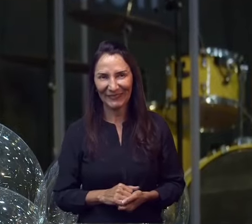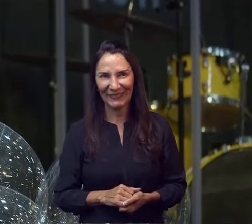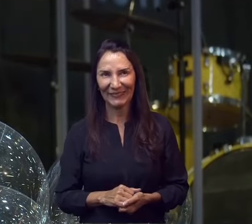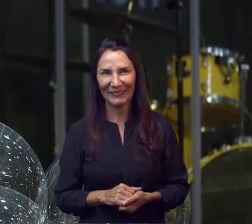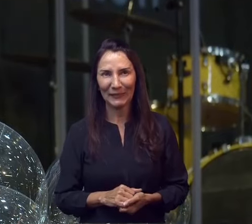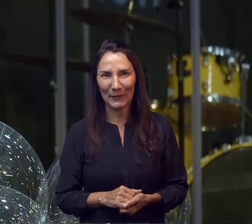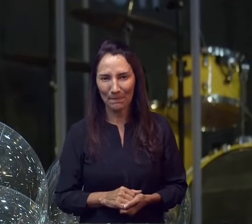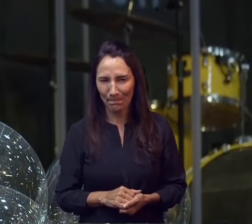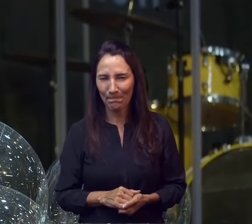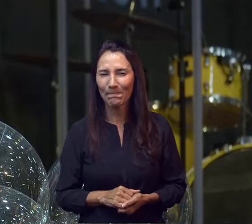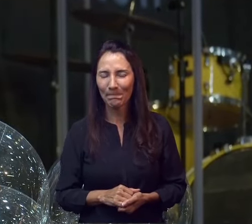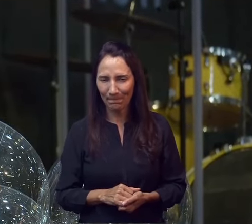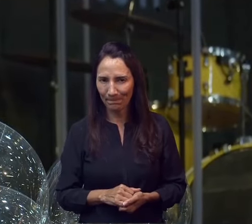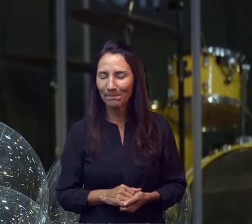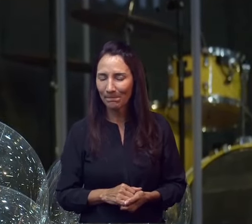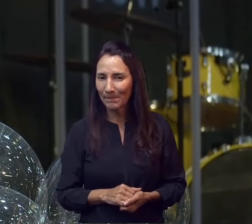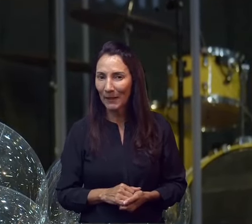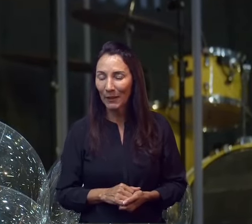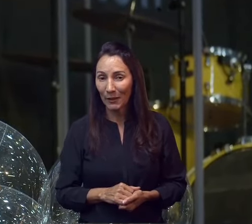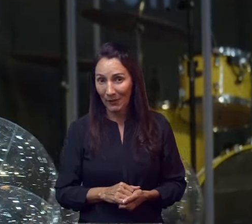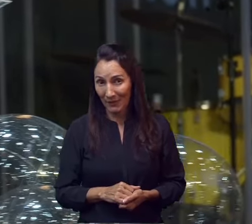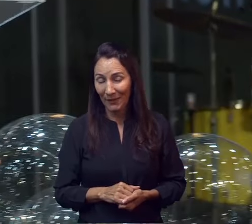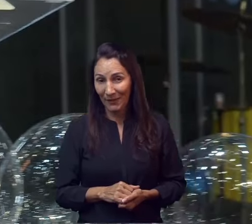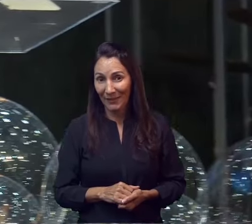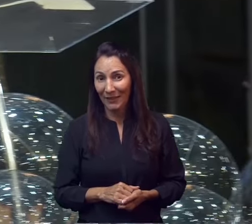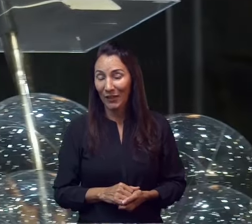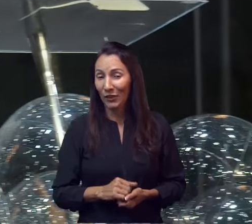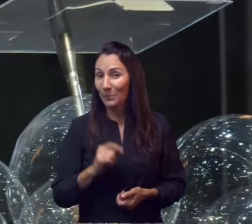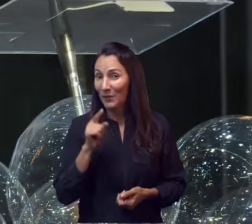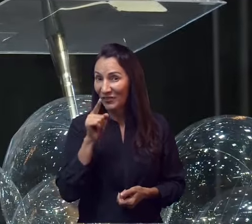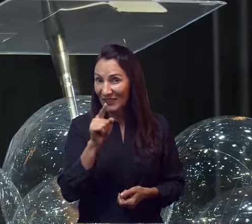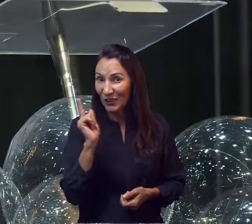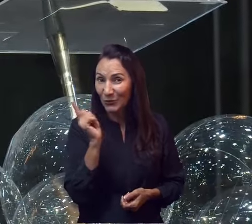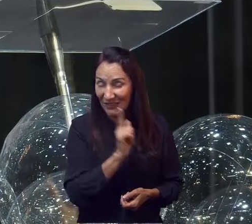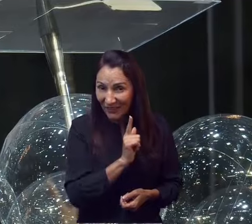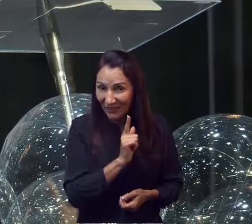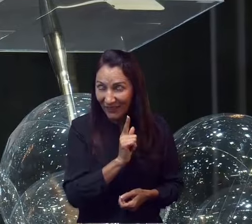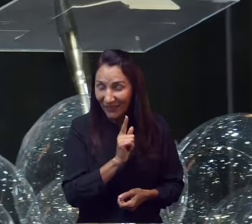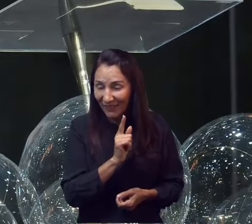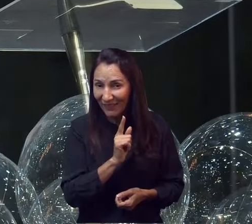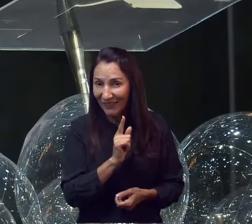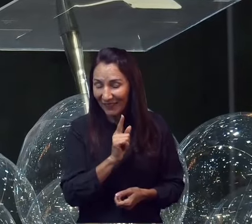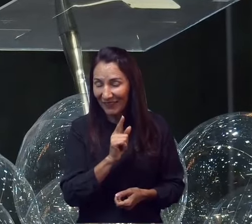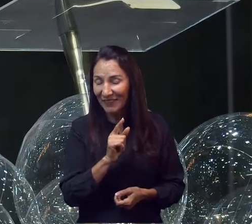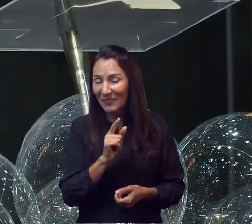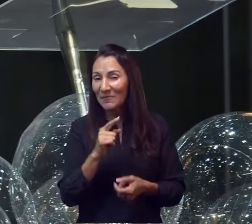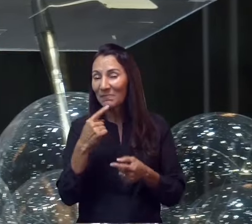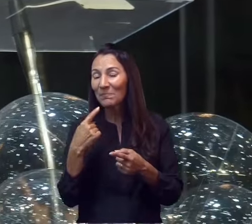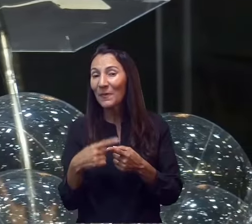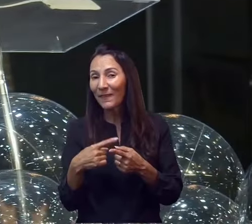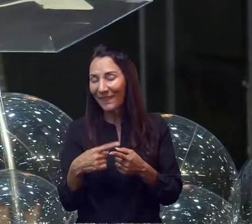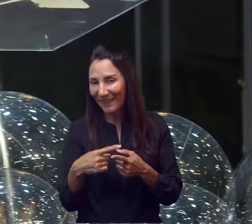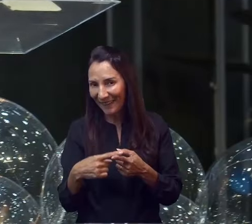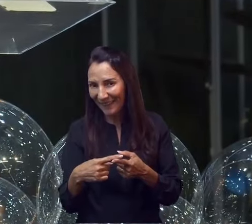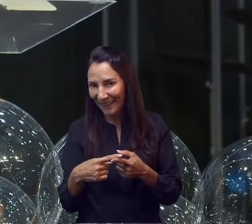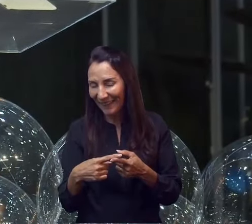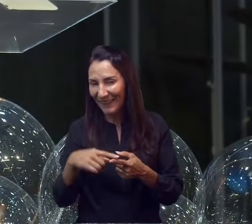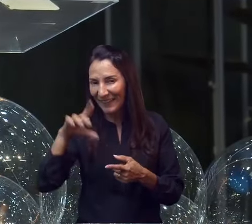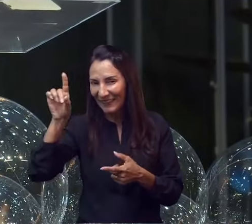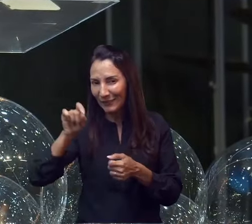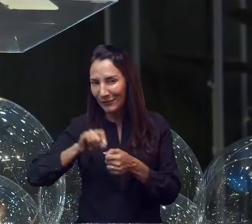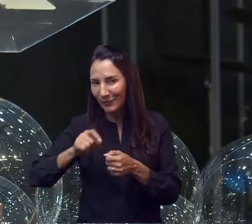as condições e o porquê Deus faz além do que pedimos ou